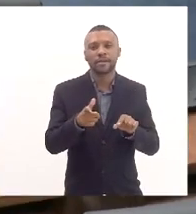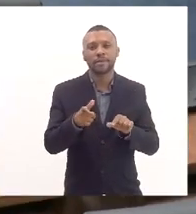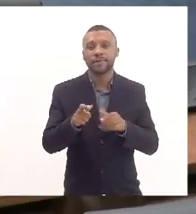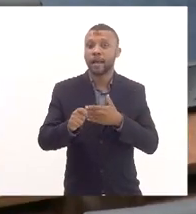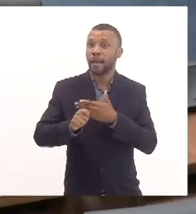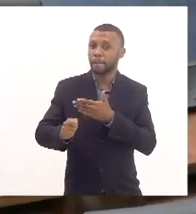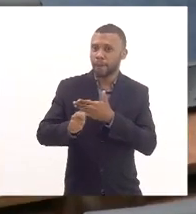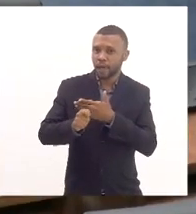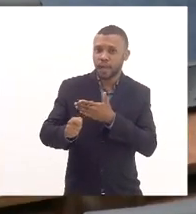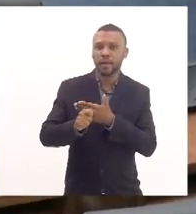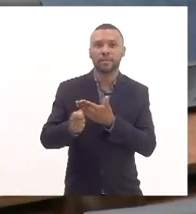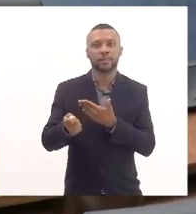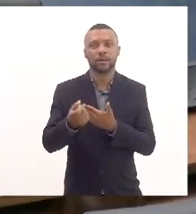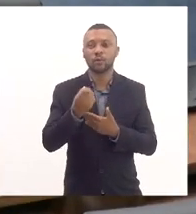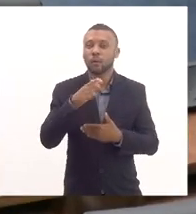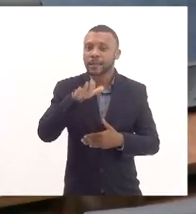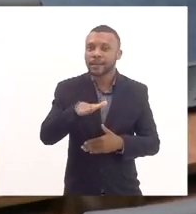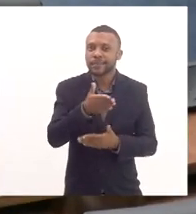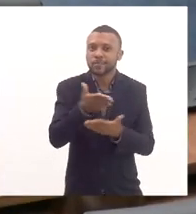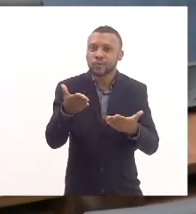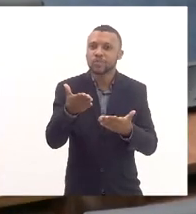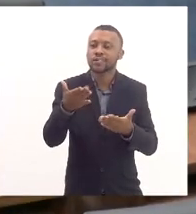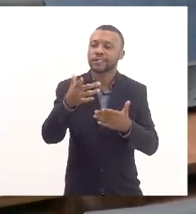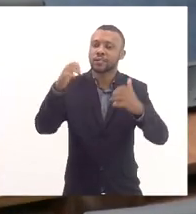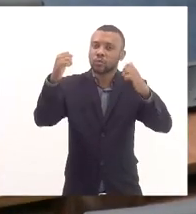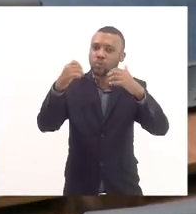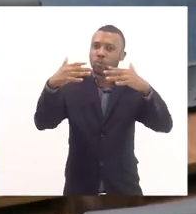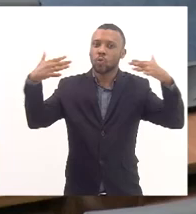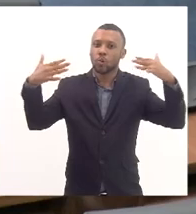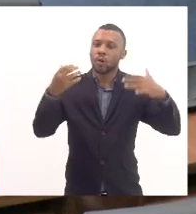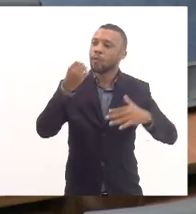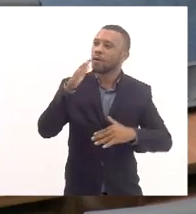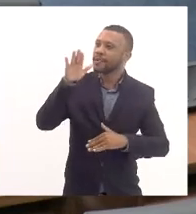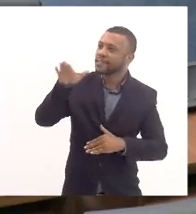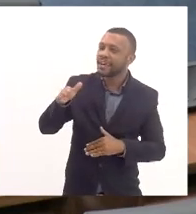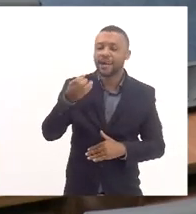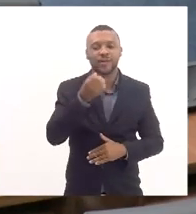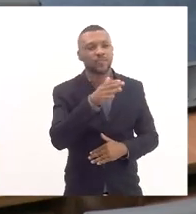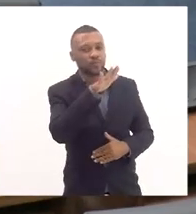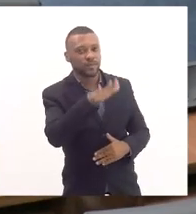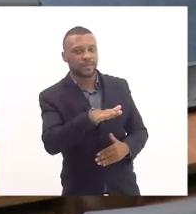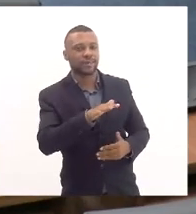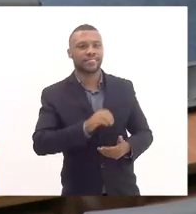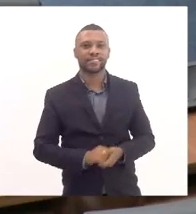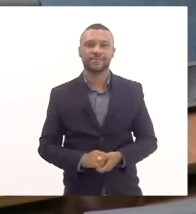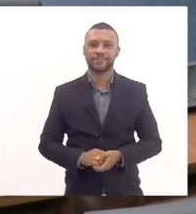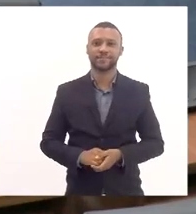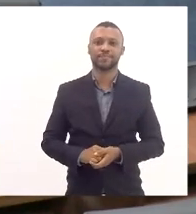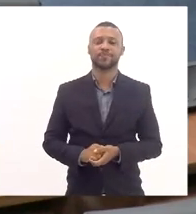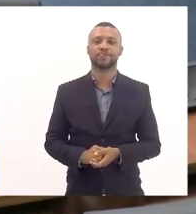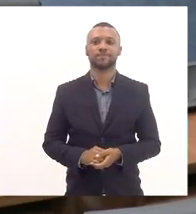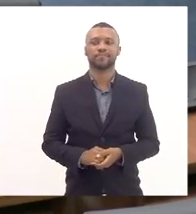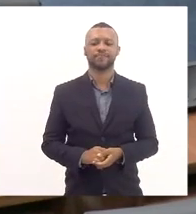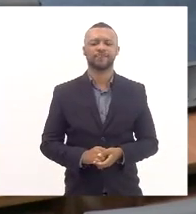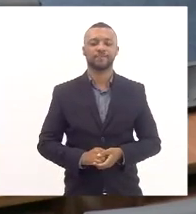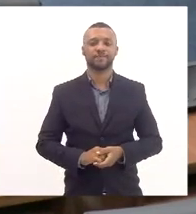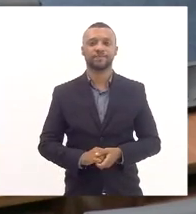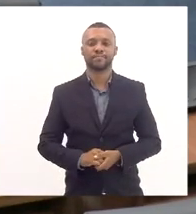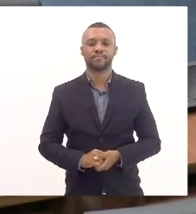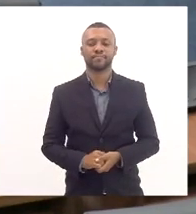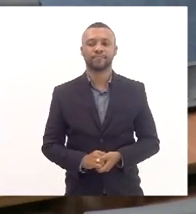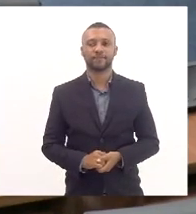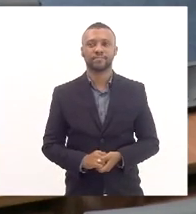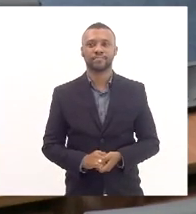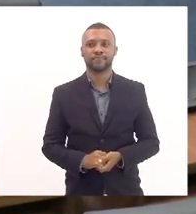boa tarde a todos aí da nas Galerias Boa tarde a janela tá aqui